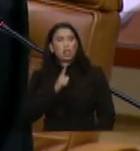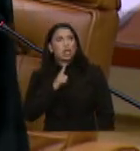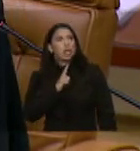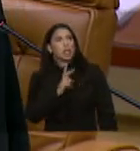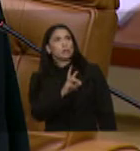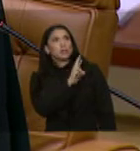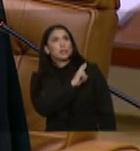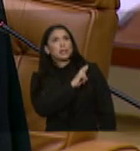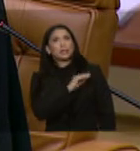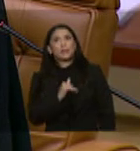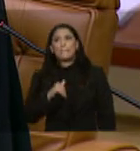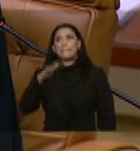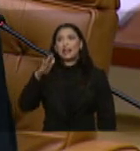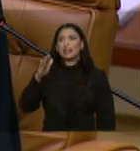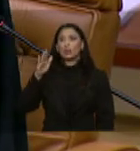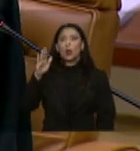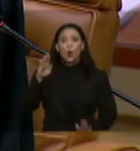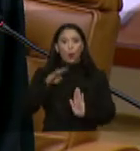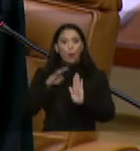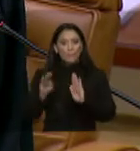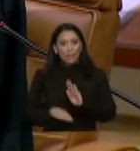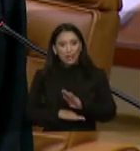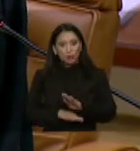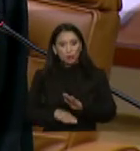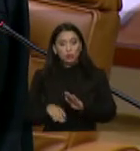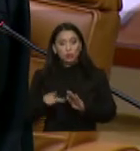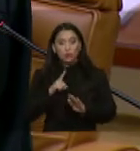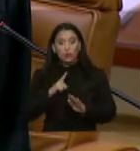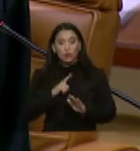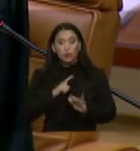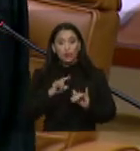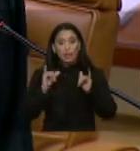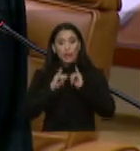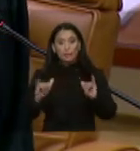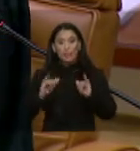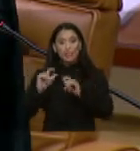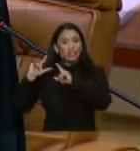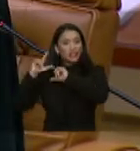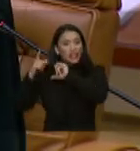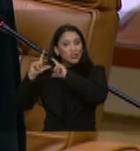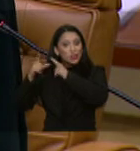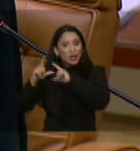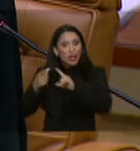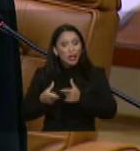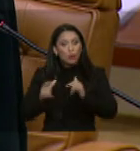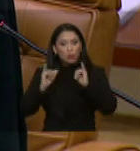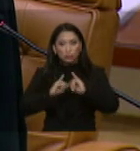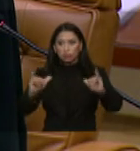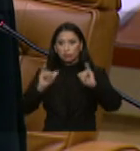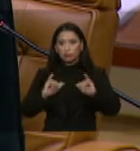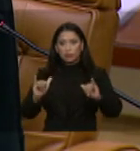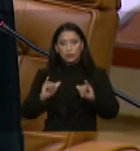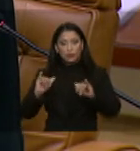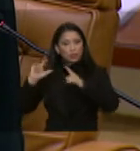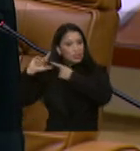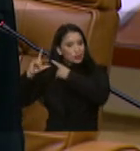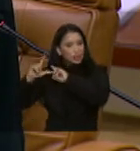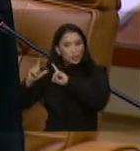Nem Menos responsabilidade que a mídia tradicional a mesma é responsabilidade